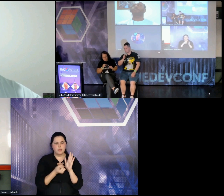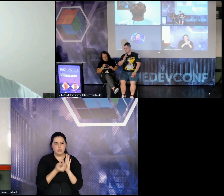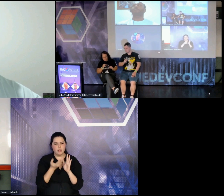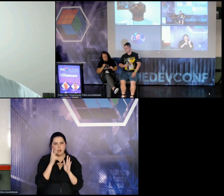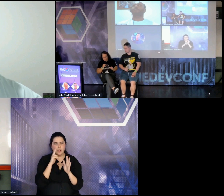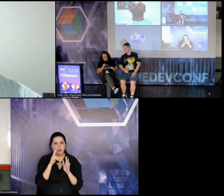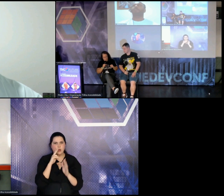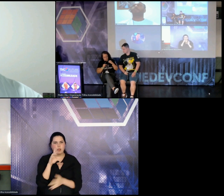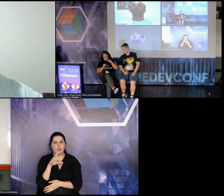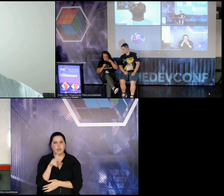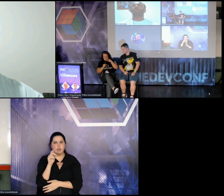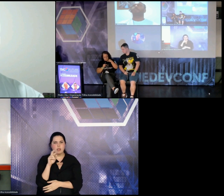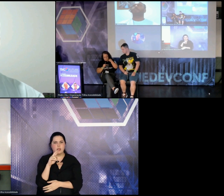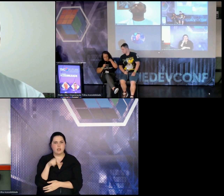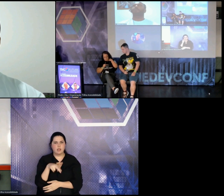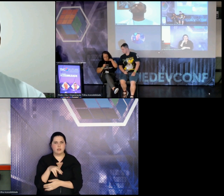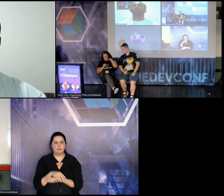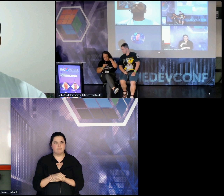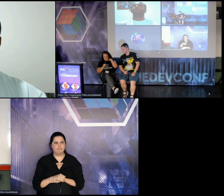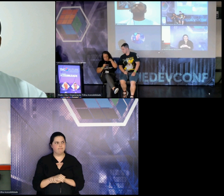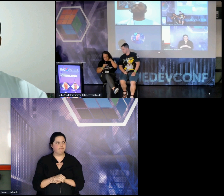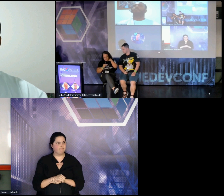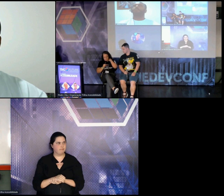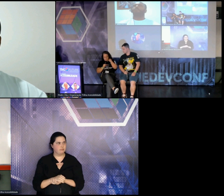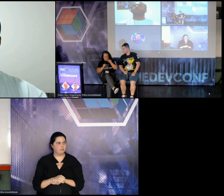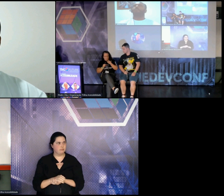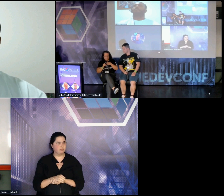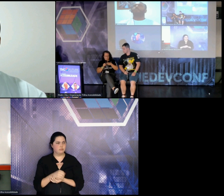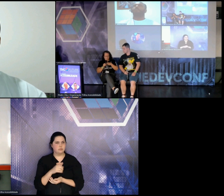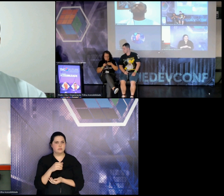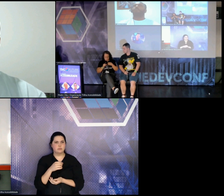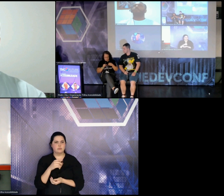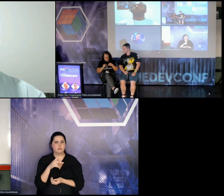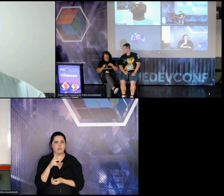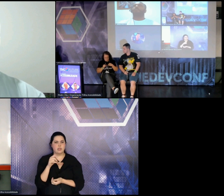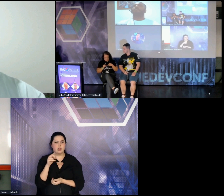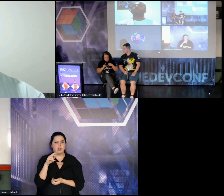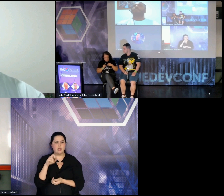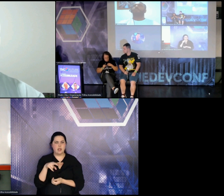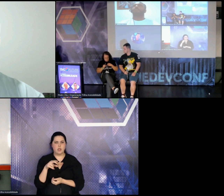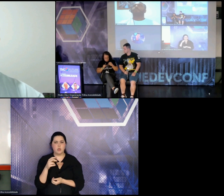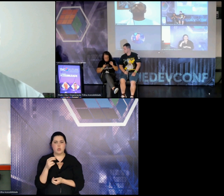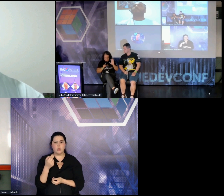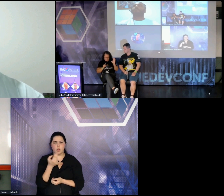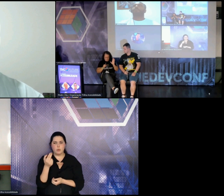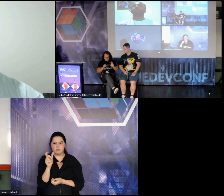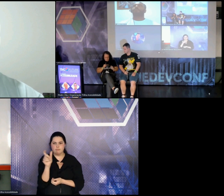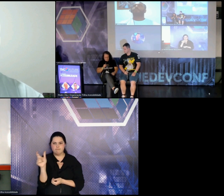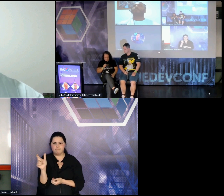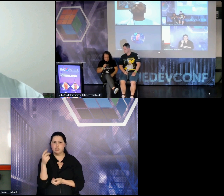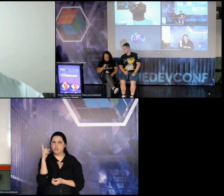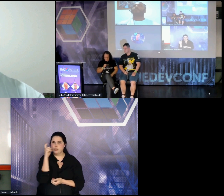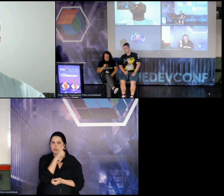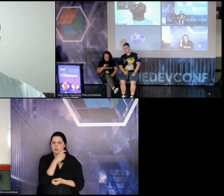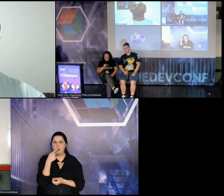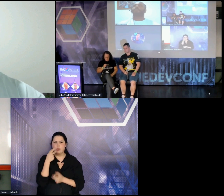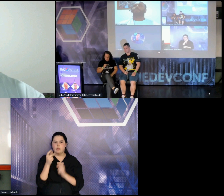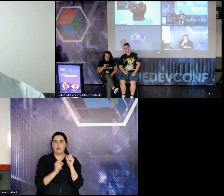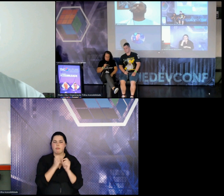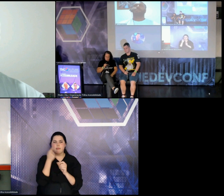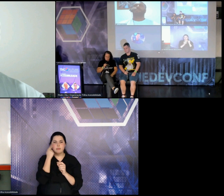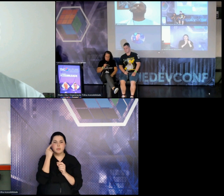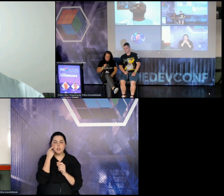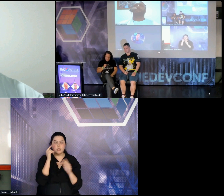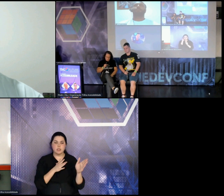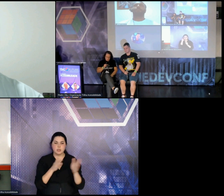da Karen aqui no nosso chat, né? Karen, eu não vou saber falar seu sobrenome, mas é a Karen. Ela disse assim: penso que